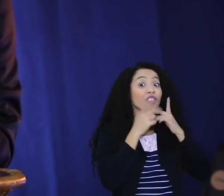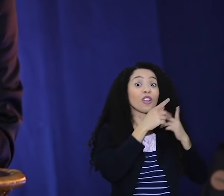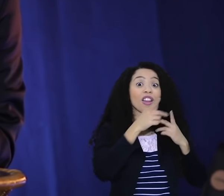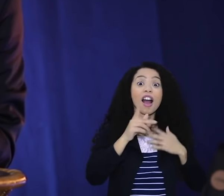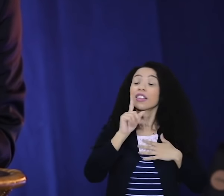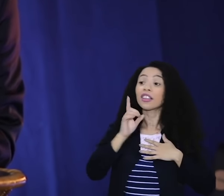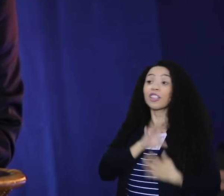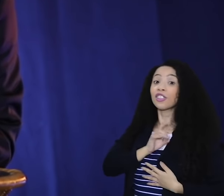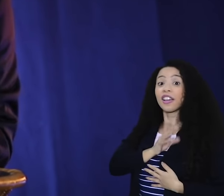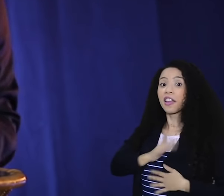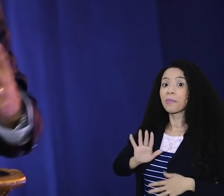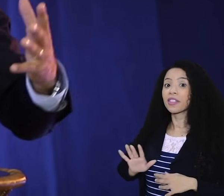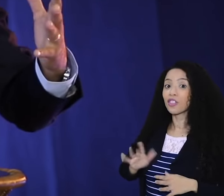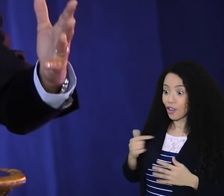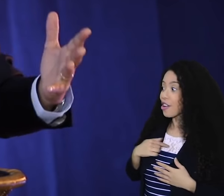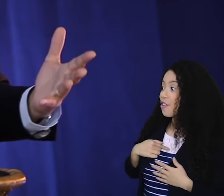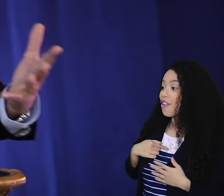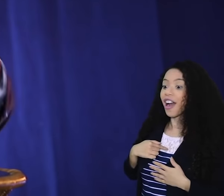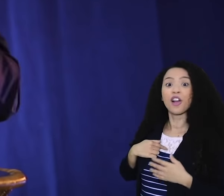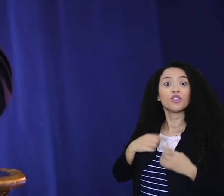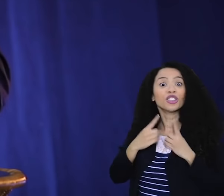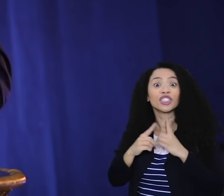tempestade, diz: não temais, sou eu. Aí os discípulos